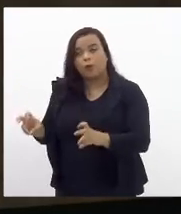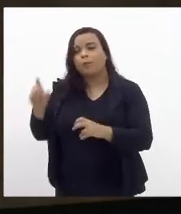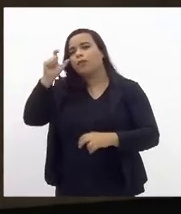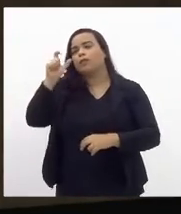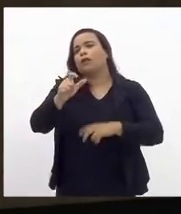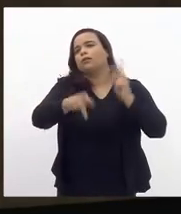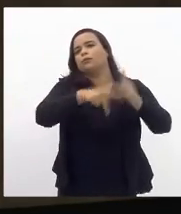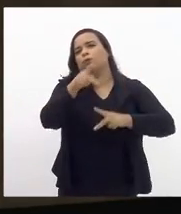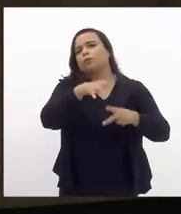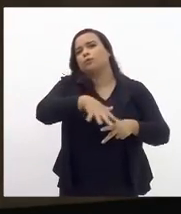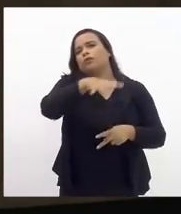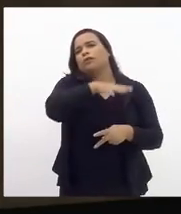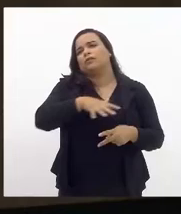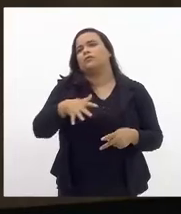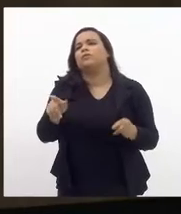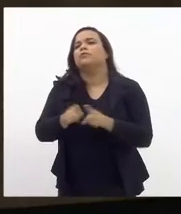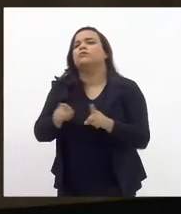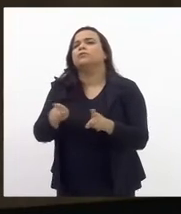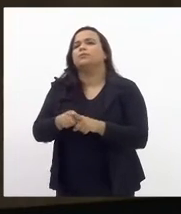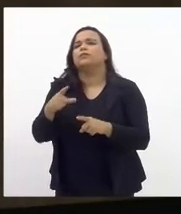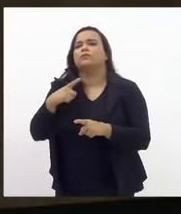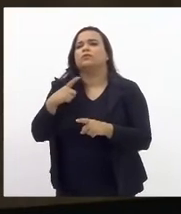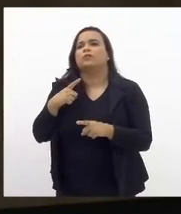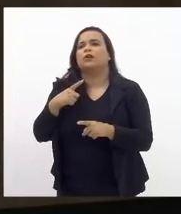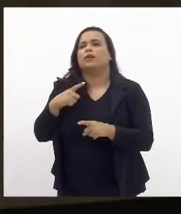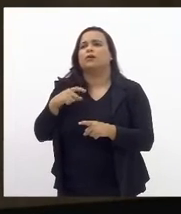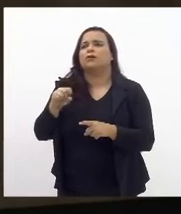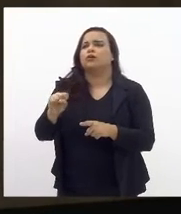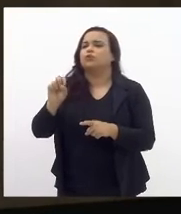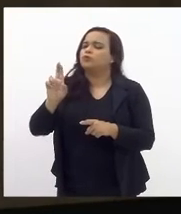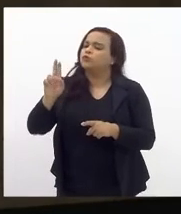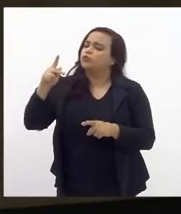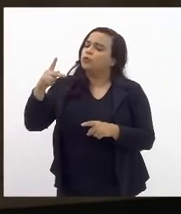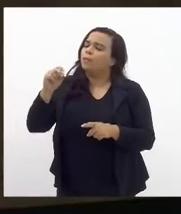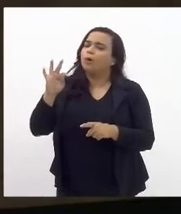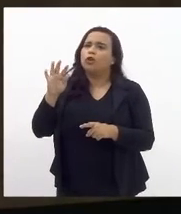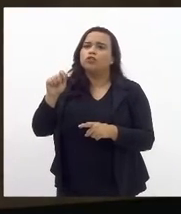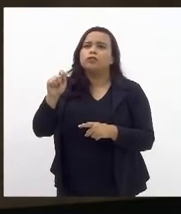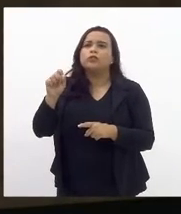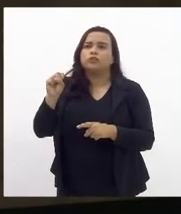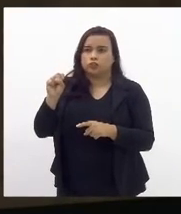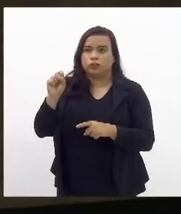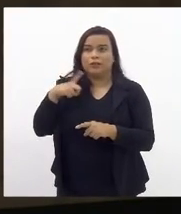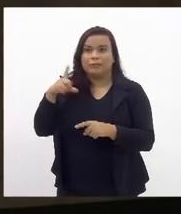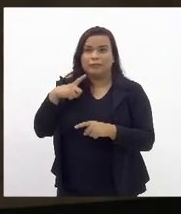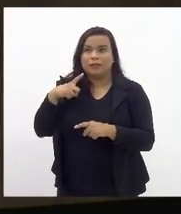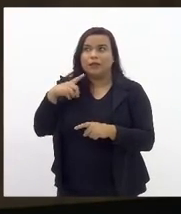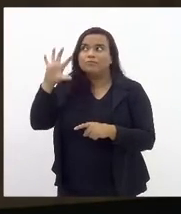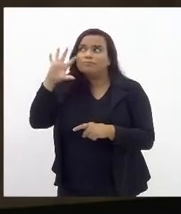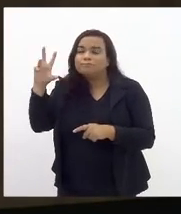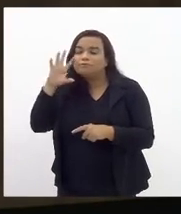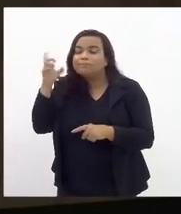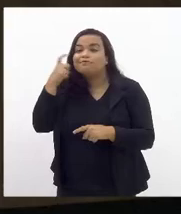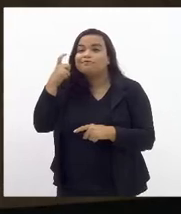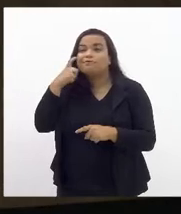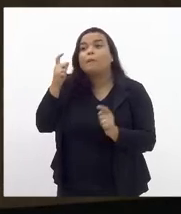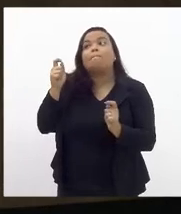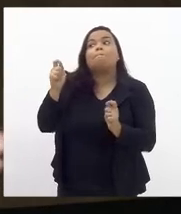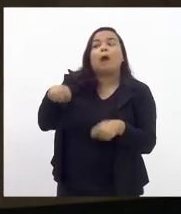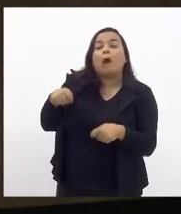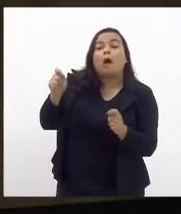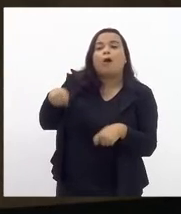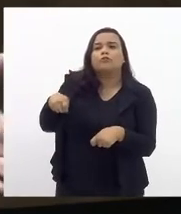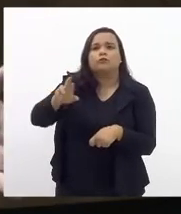que diz respeito a supostas, não quero que seja leviano, supostas prática de malversação de recurso público e